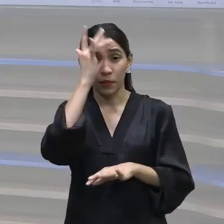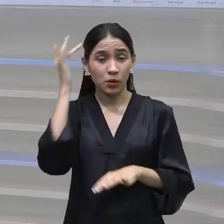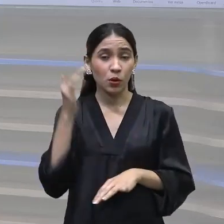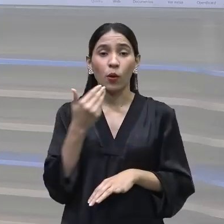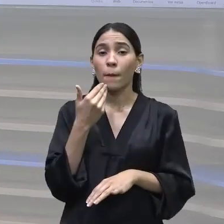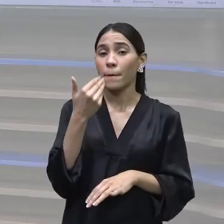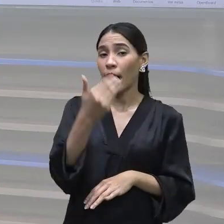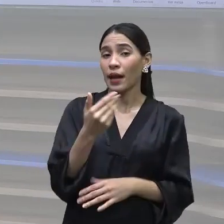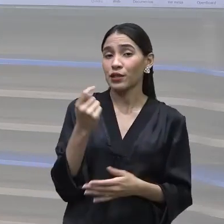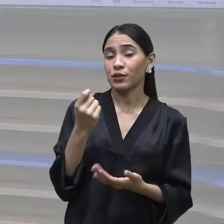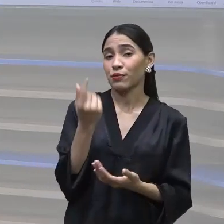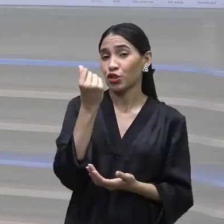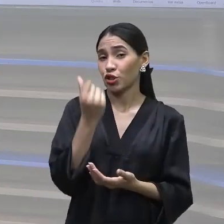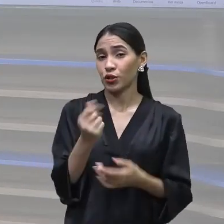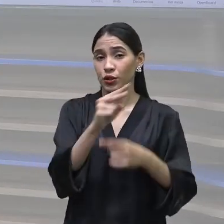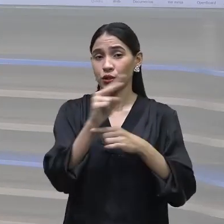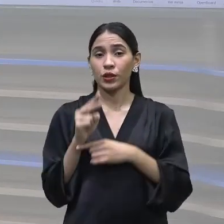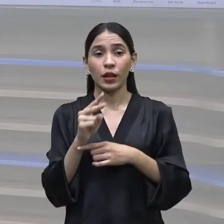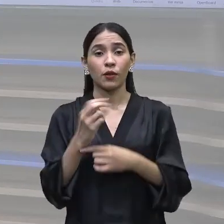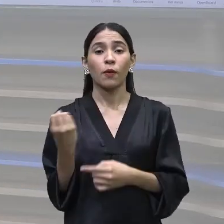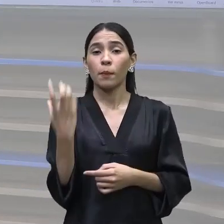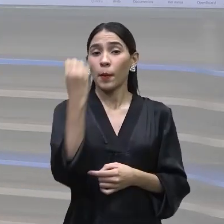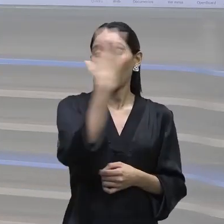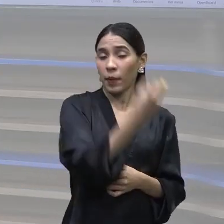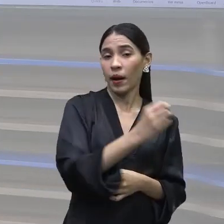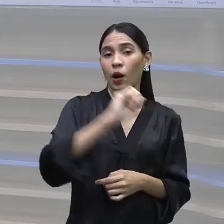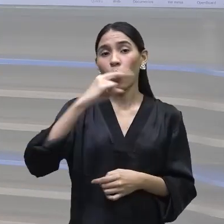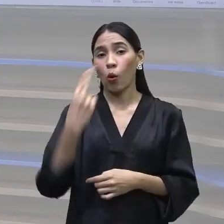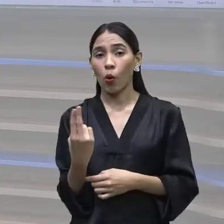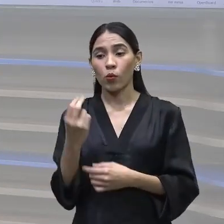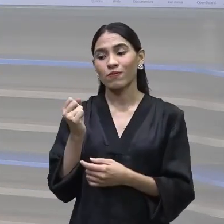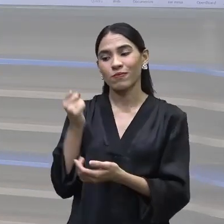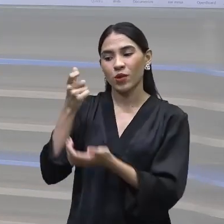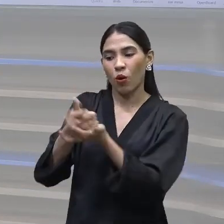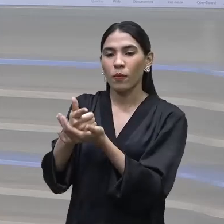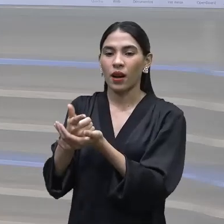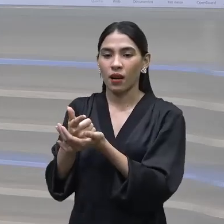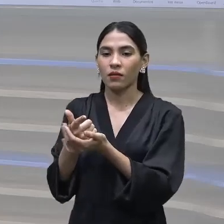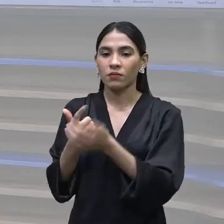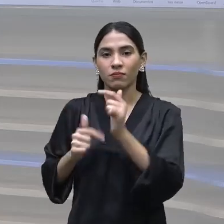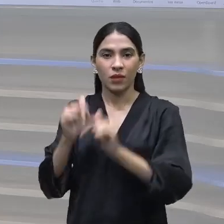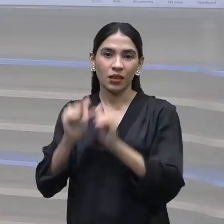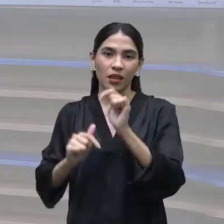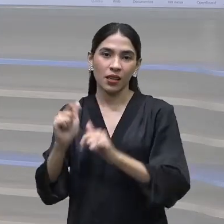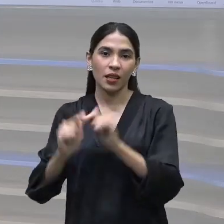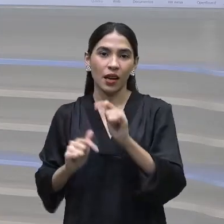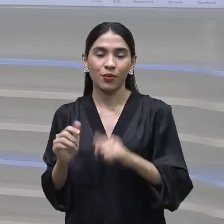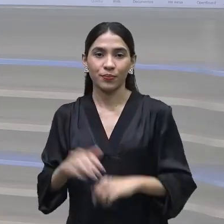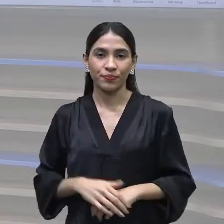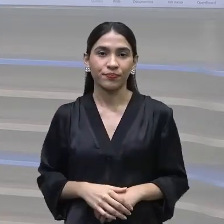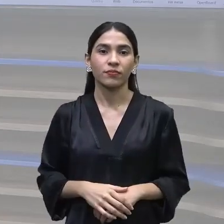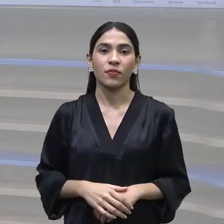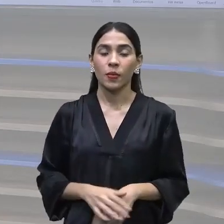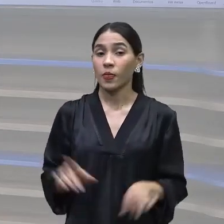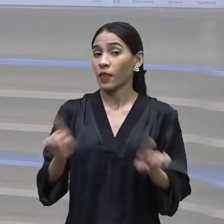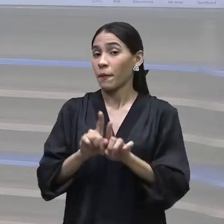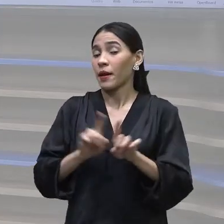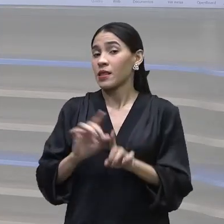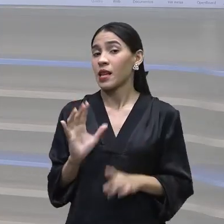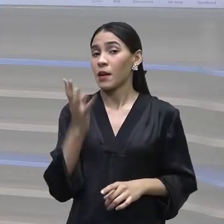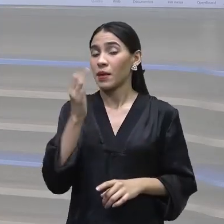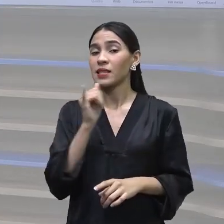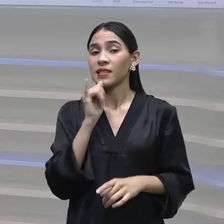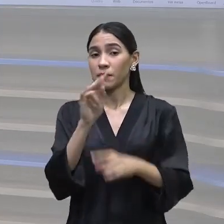para viajar, para comprar alguma coisa de repente que não tem toda aquela necessidade, né? E também, de repente, também